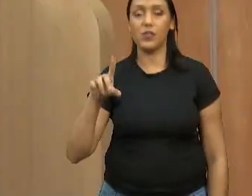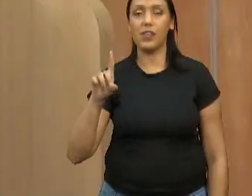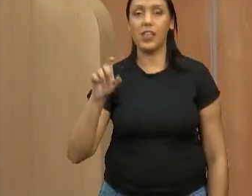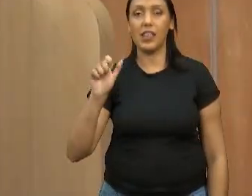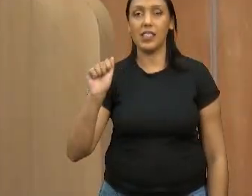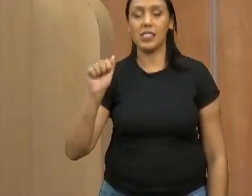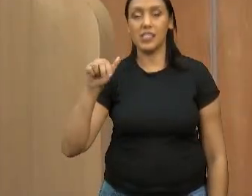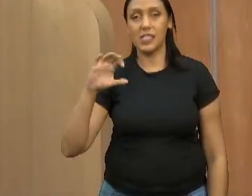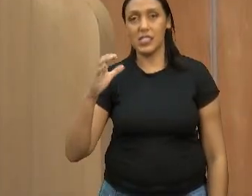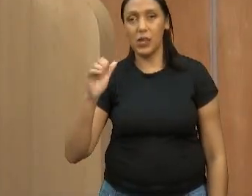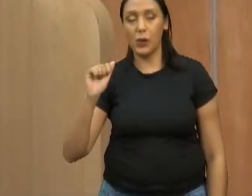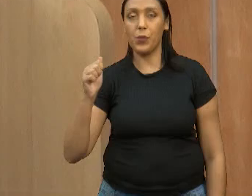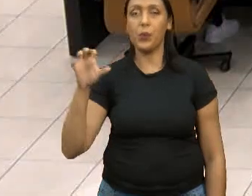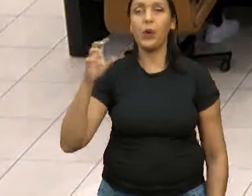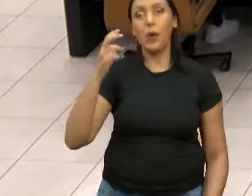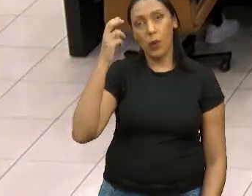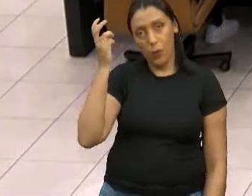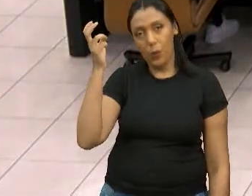Florencio.